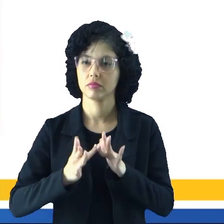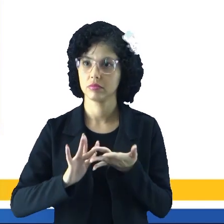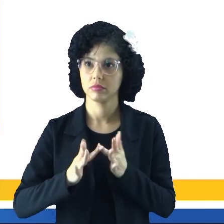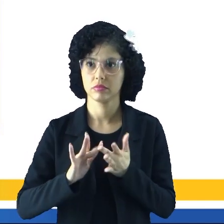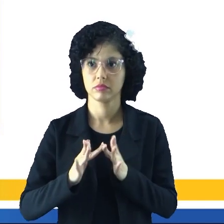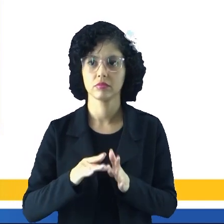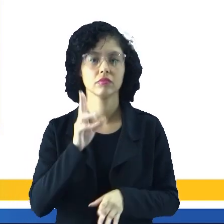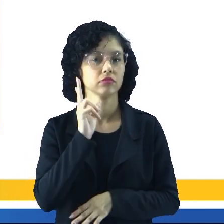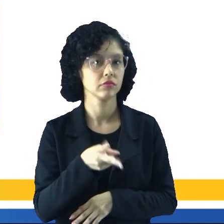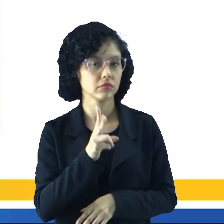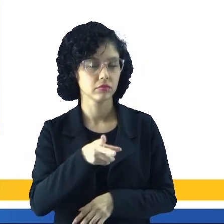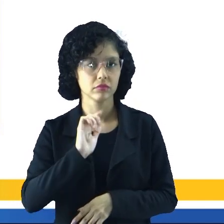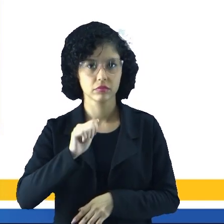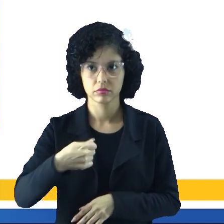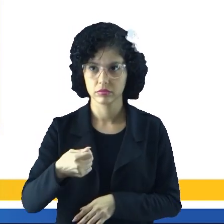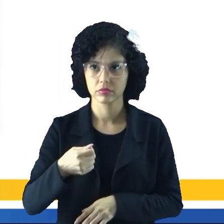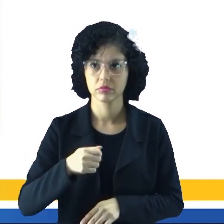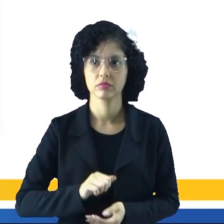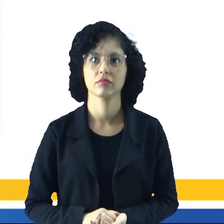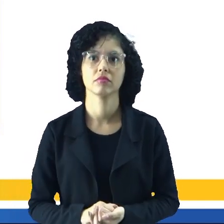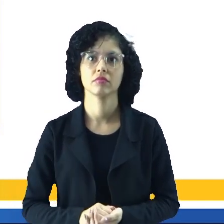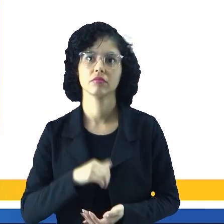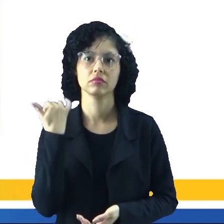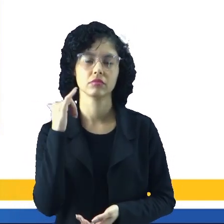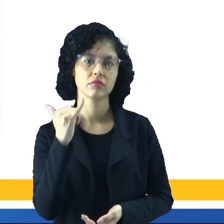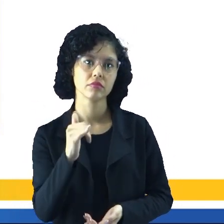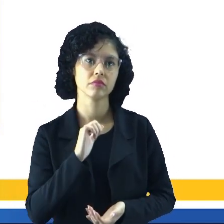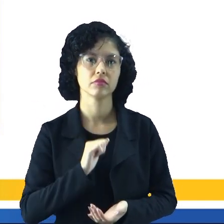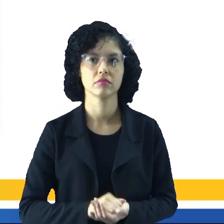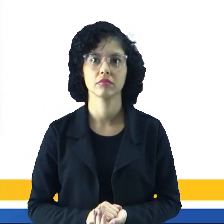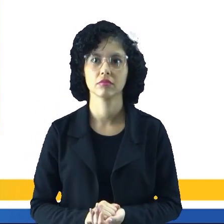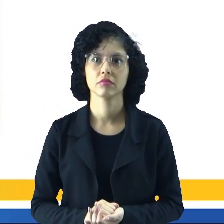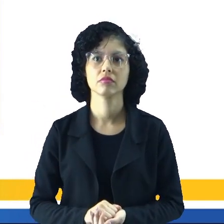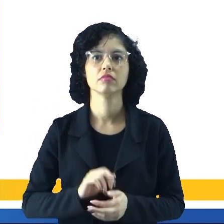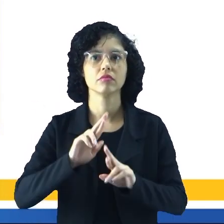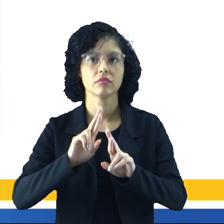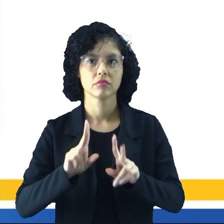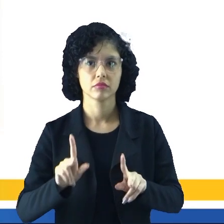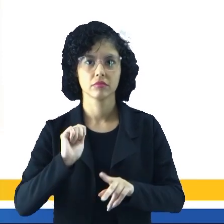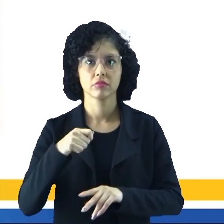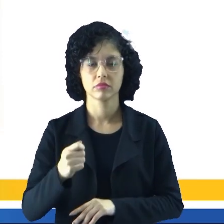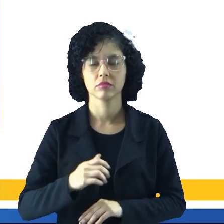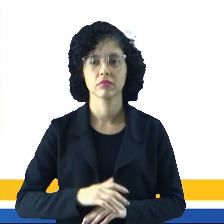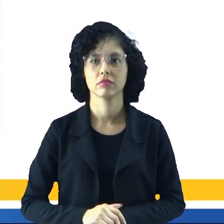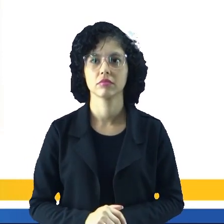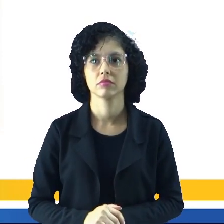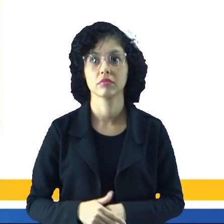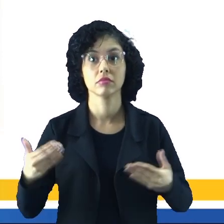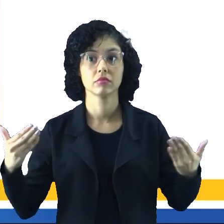contato, mesmo sinal. E na eletrização por indução, sinais diferentes.